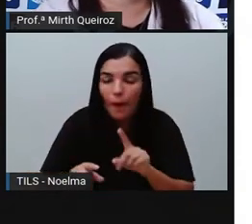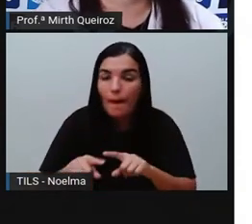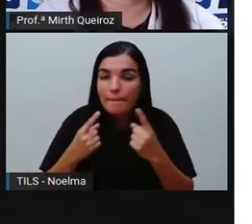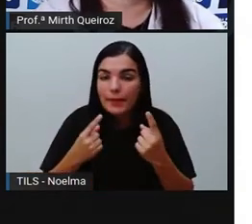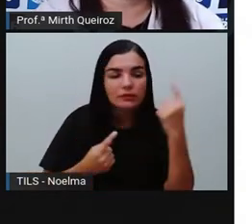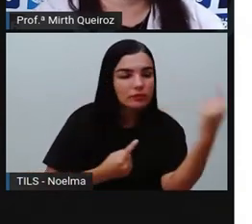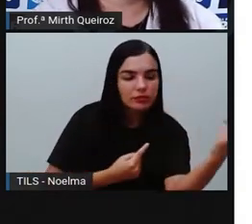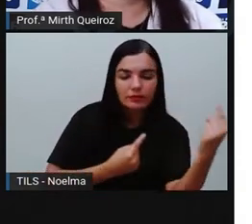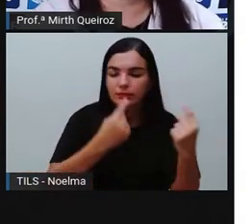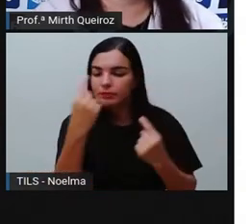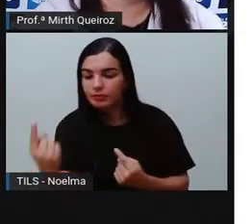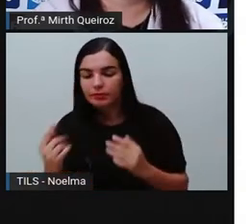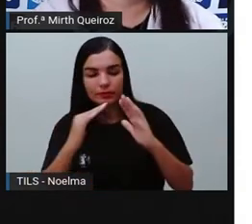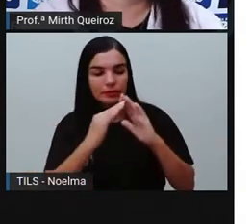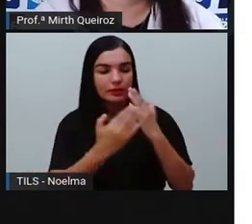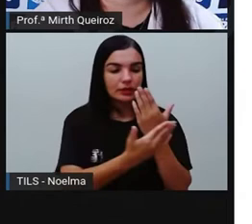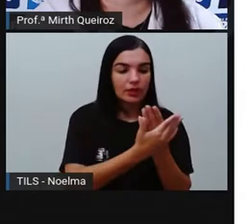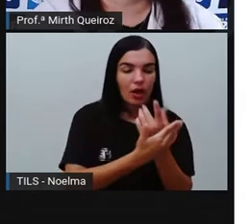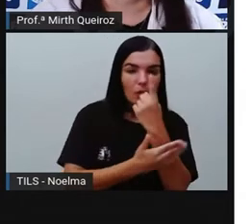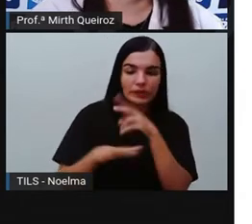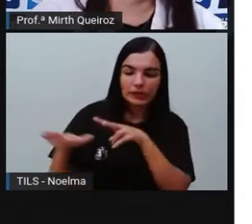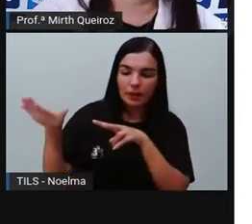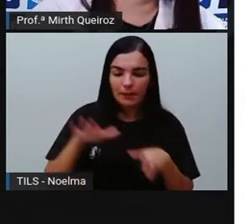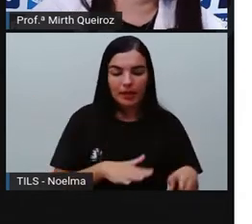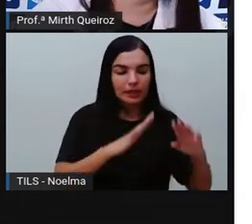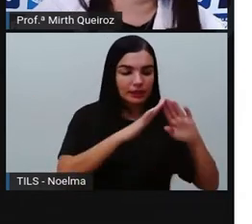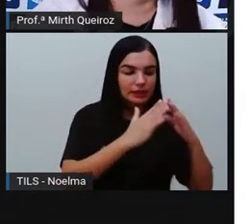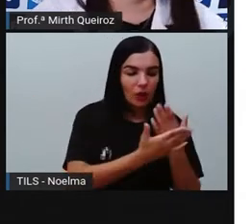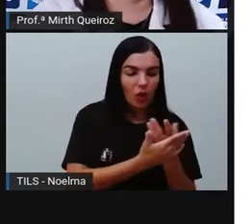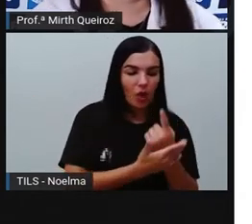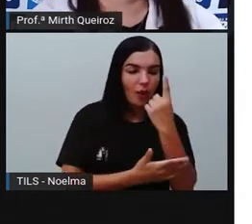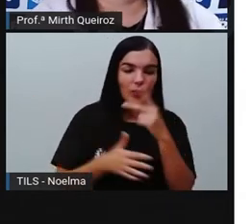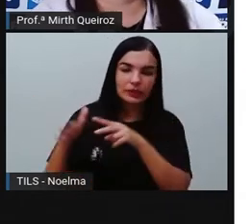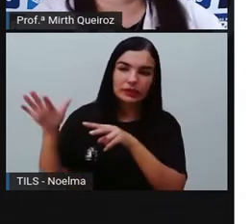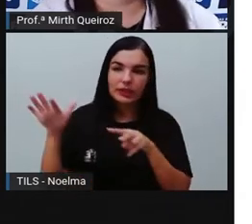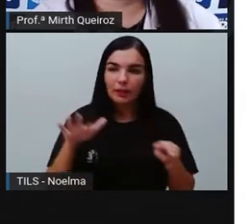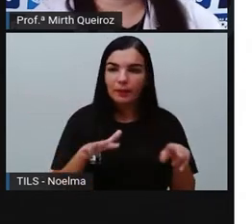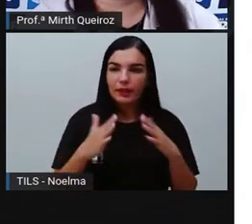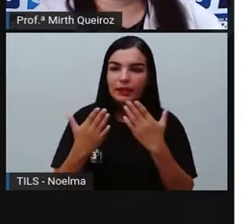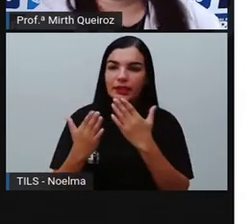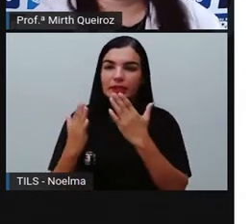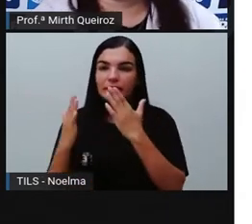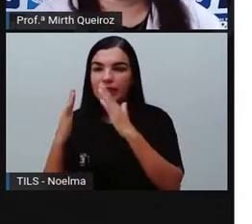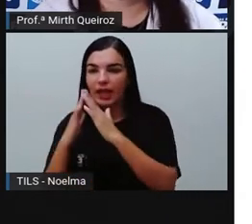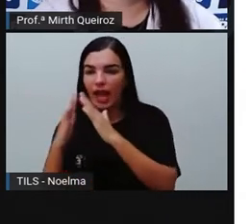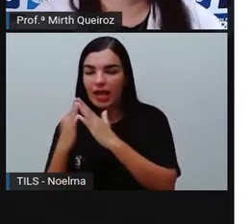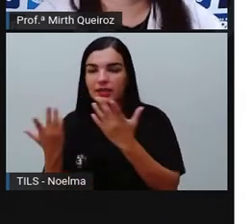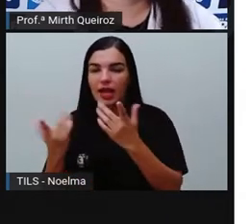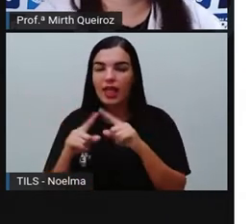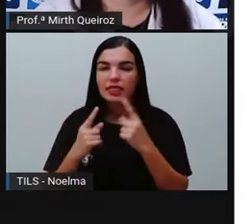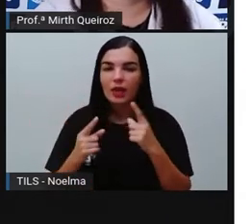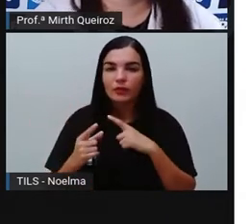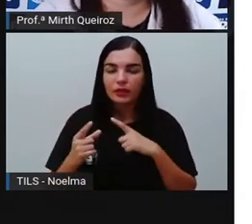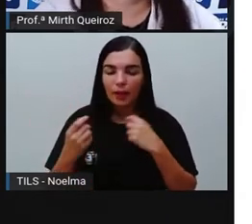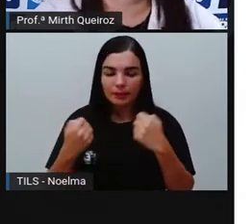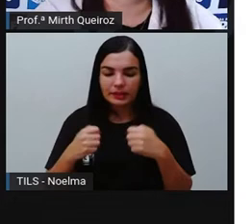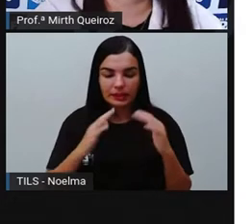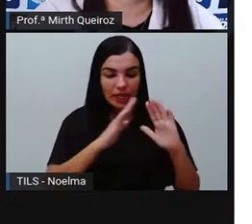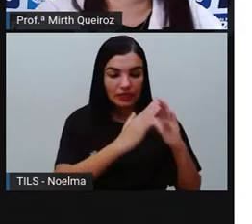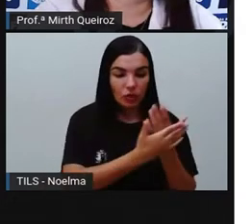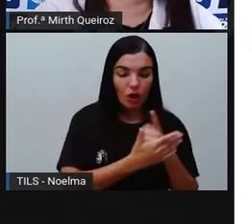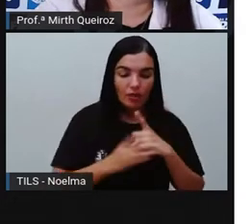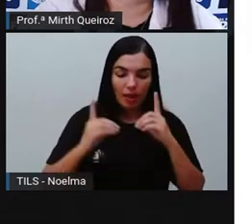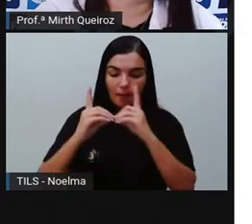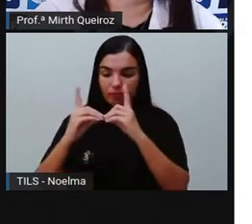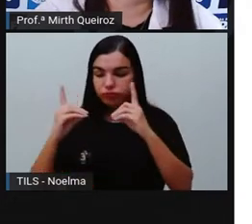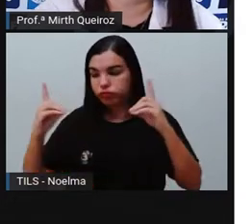forma alternada, uma semana em casa, uma semana na escola. Na escola a gente sabe que deve haver o distanciamento social, então nós vamos